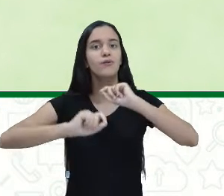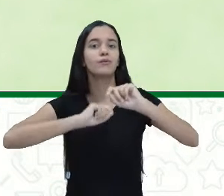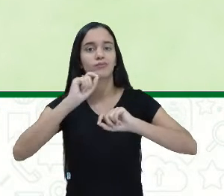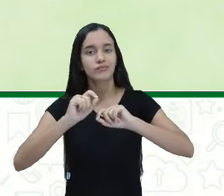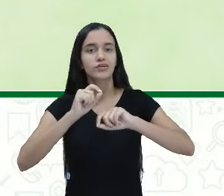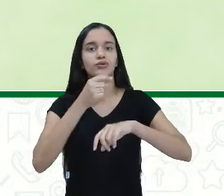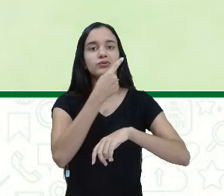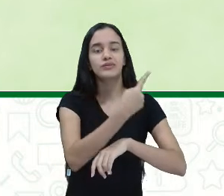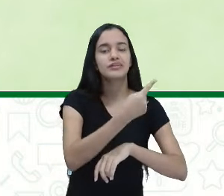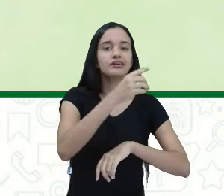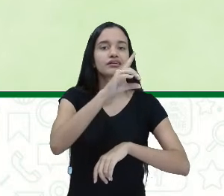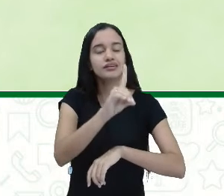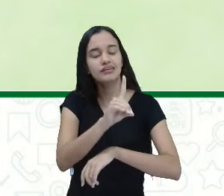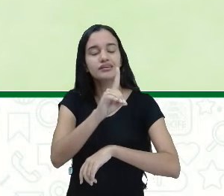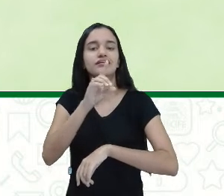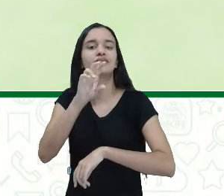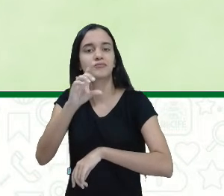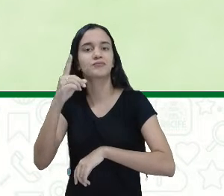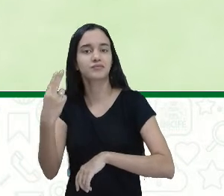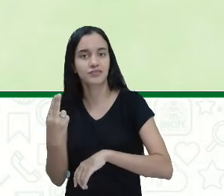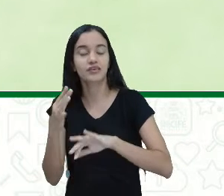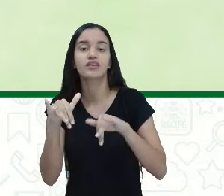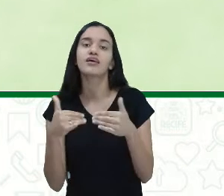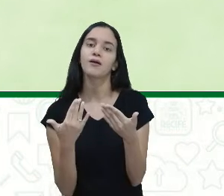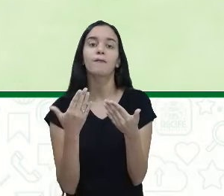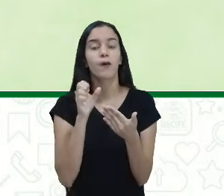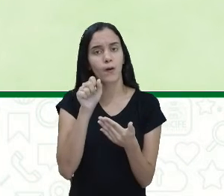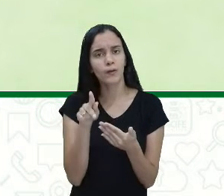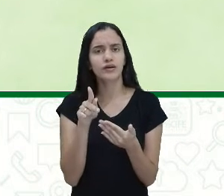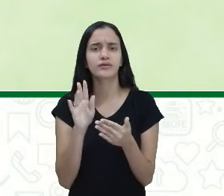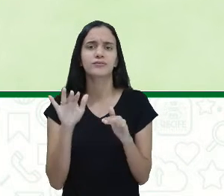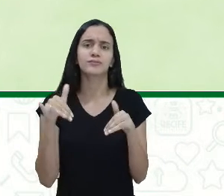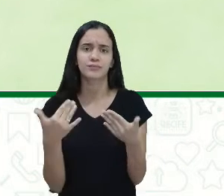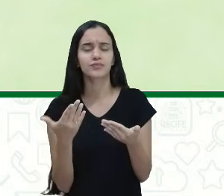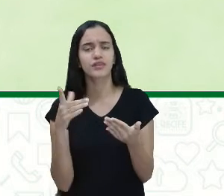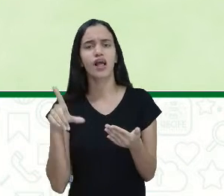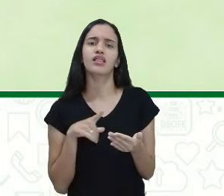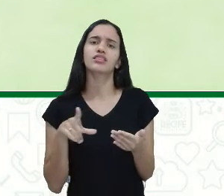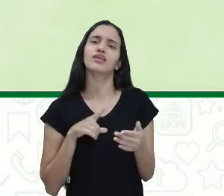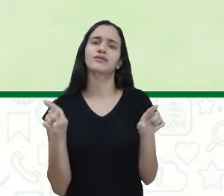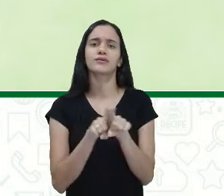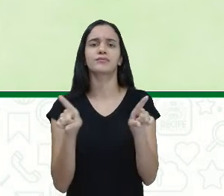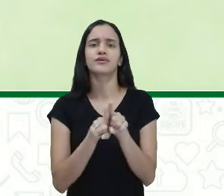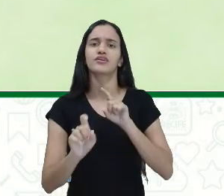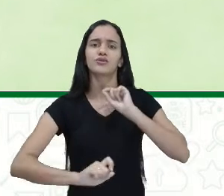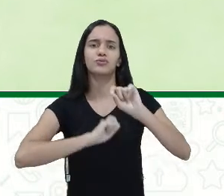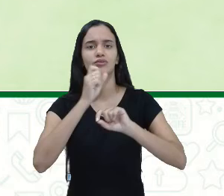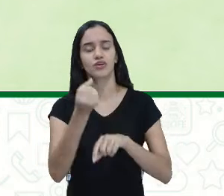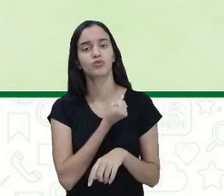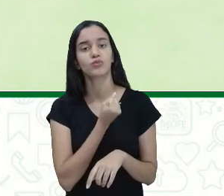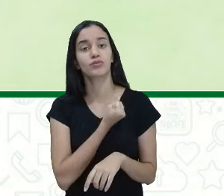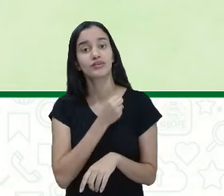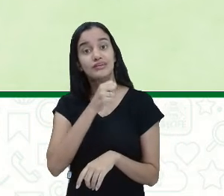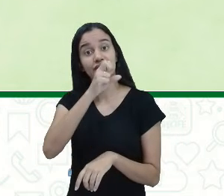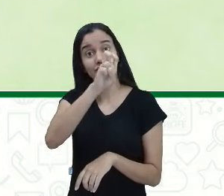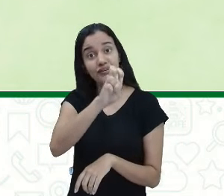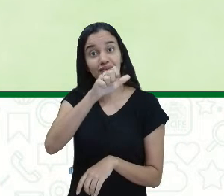unidade, dezena, centena e unidade de milhar, ok? Tenho também o número